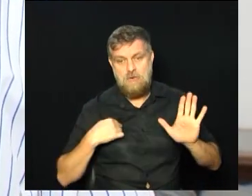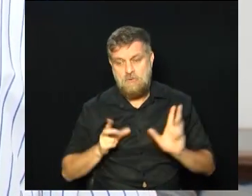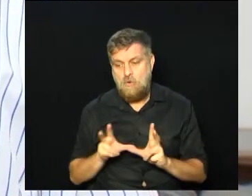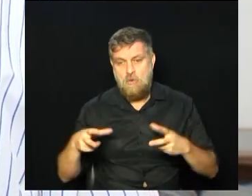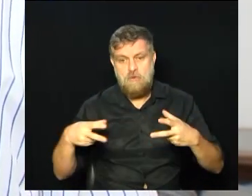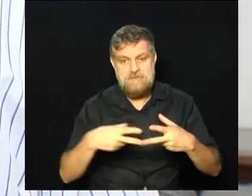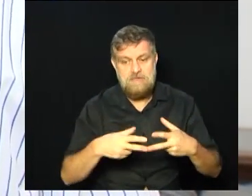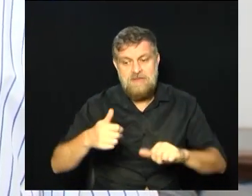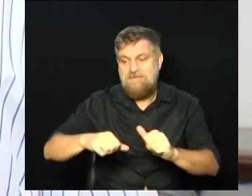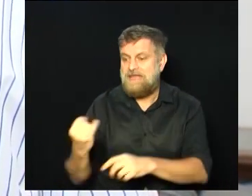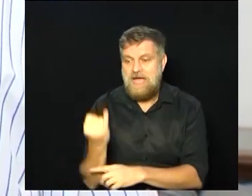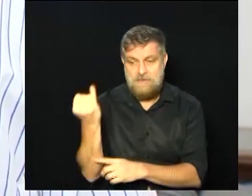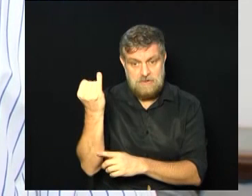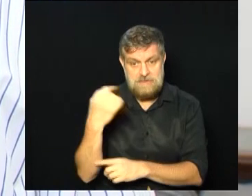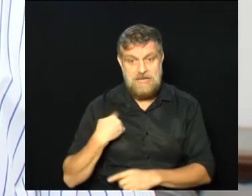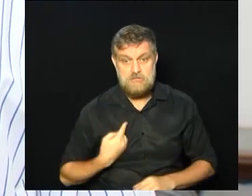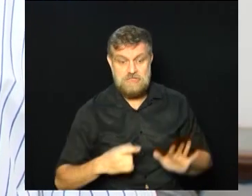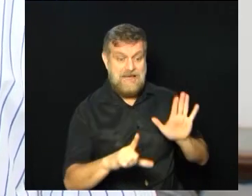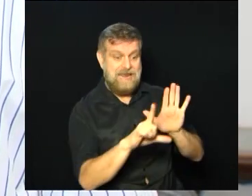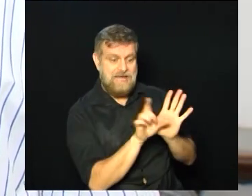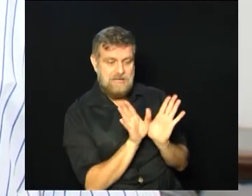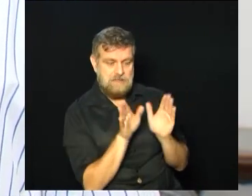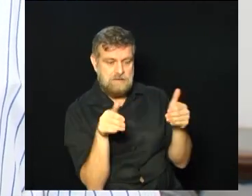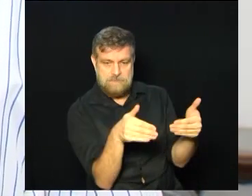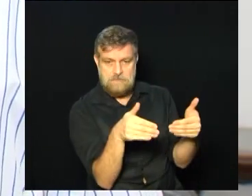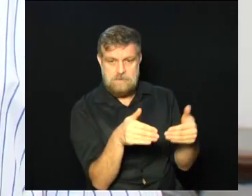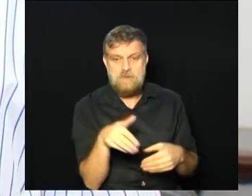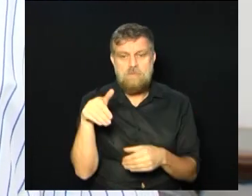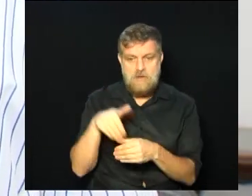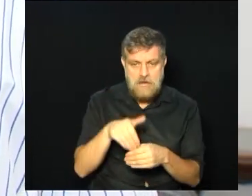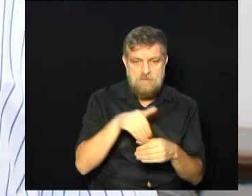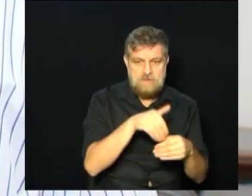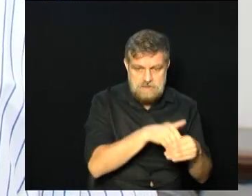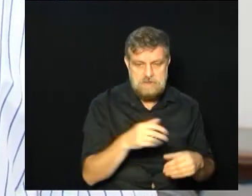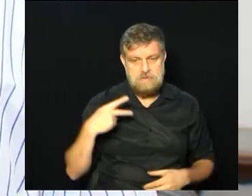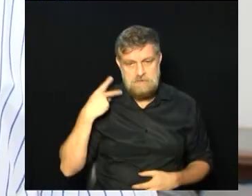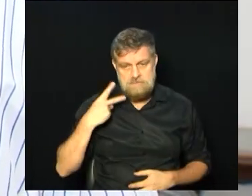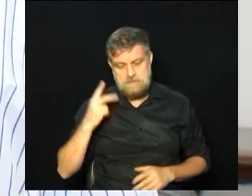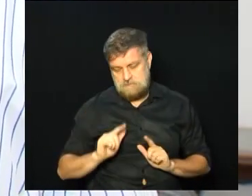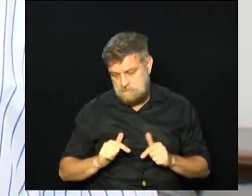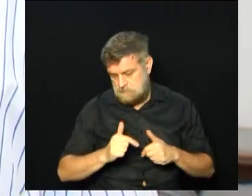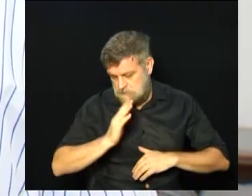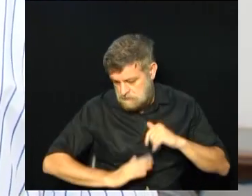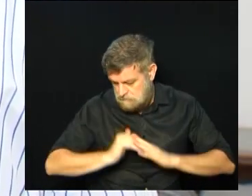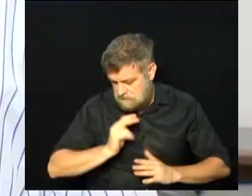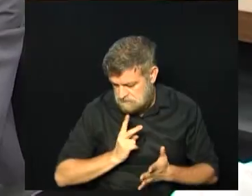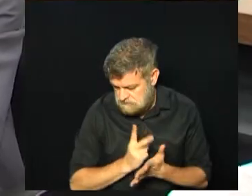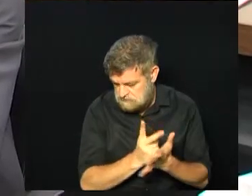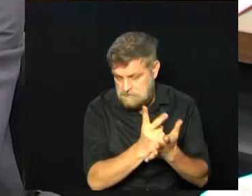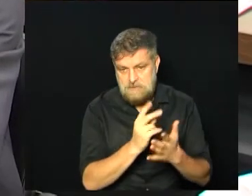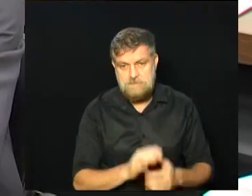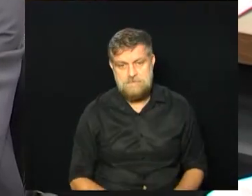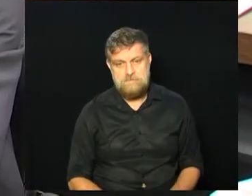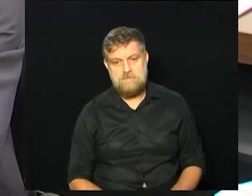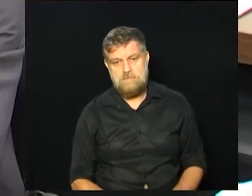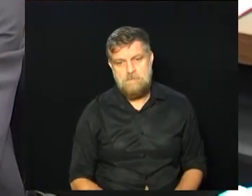mérito, ela vê a legalidade. Então assim foi feita a votação e assim os vereadores agiram e agem sempre nessa comissão.